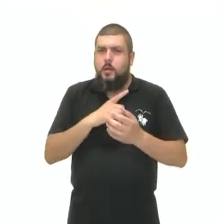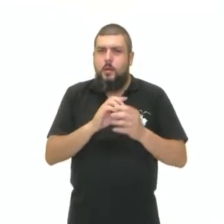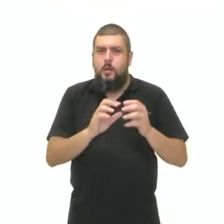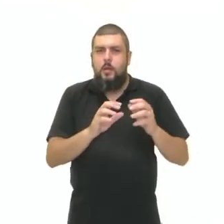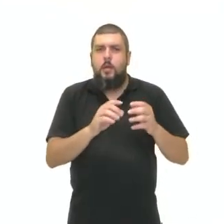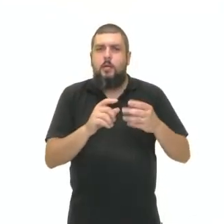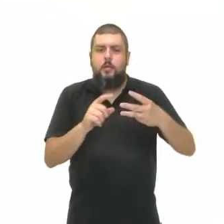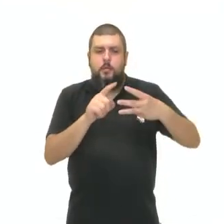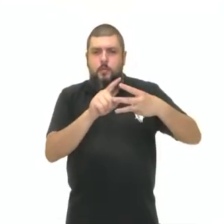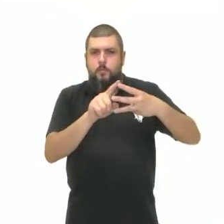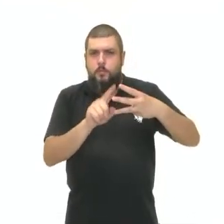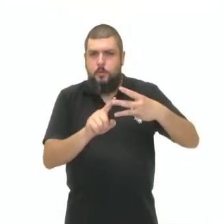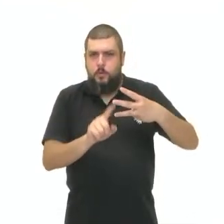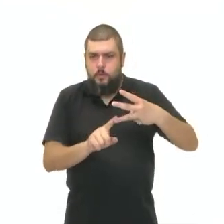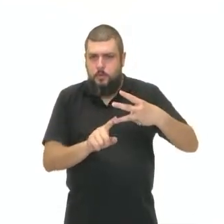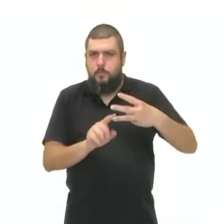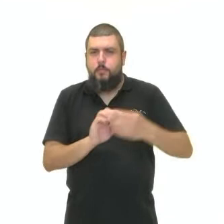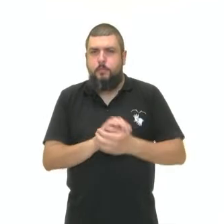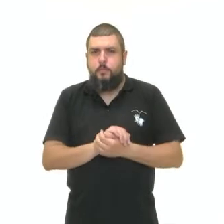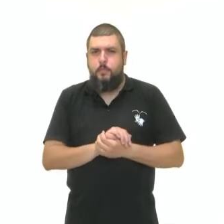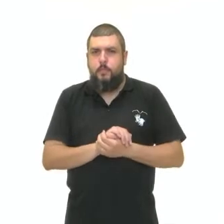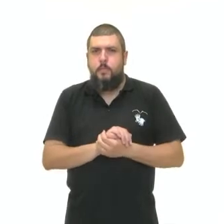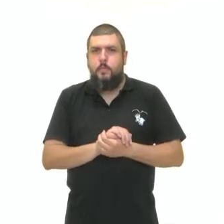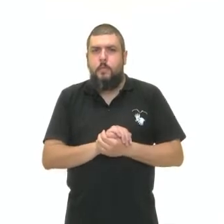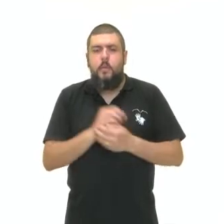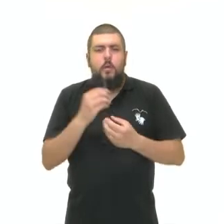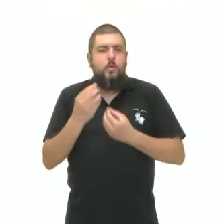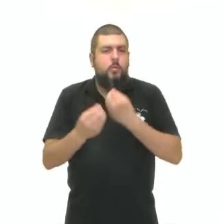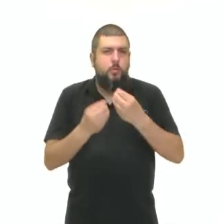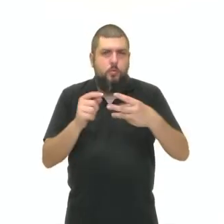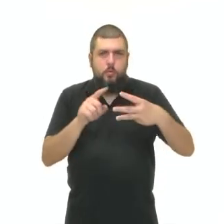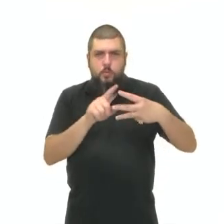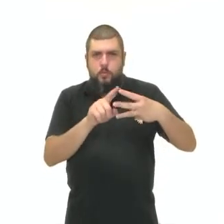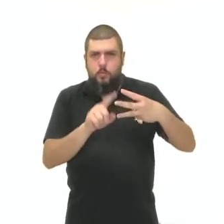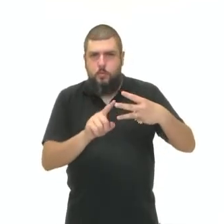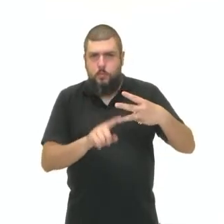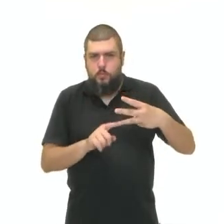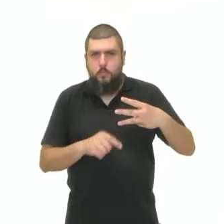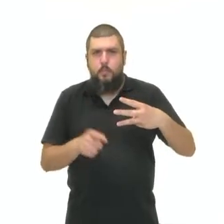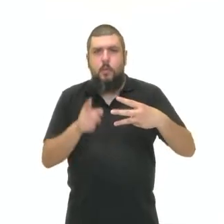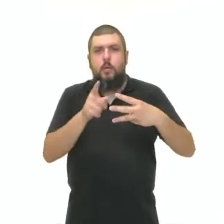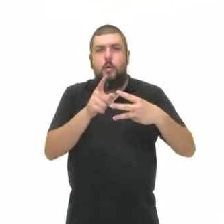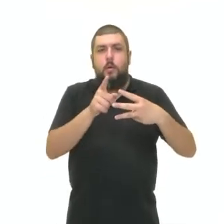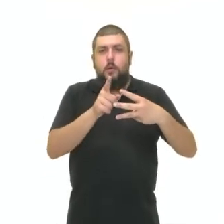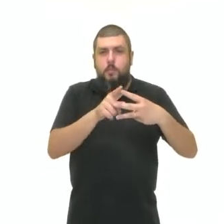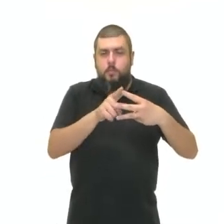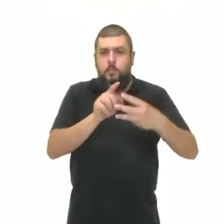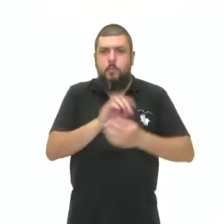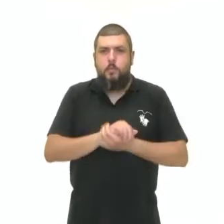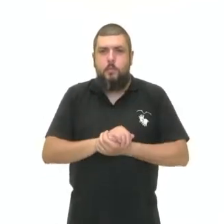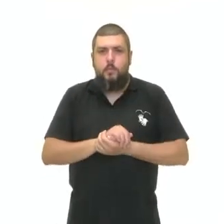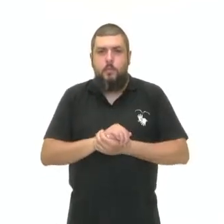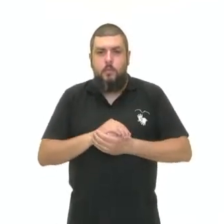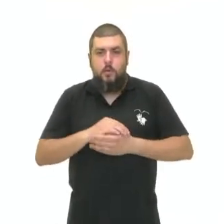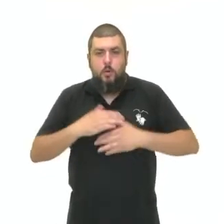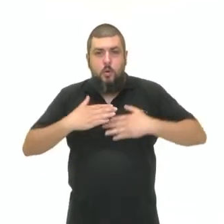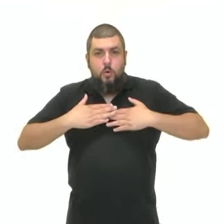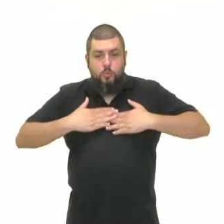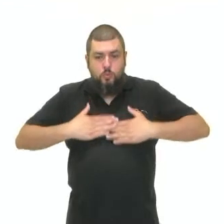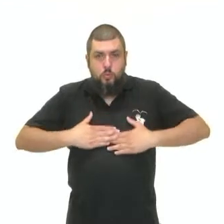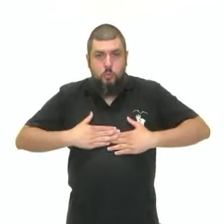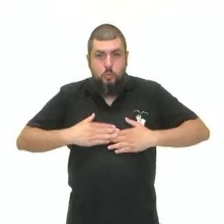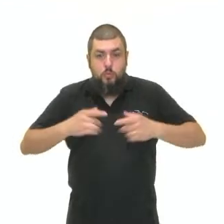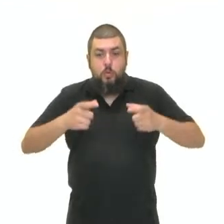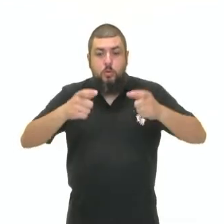grandes vertentes. Então, vamos ver quais são essas vertentes. A primeira é o corpo no espaço.